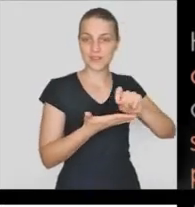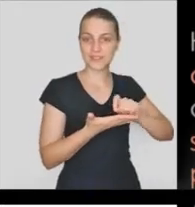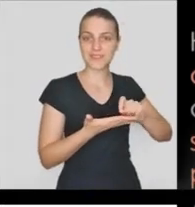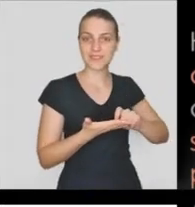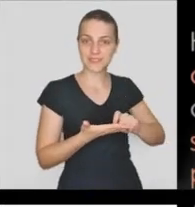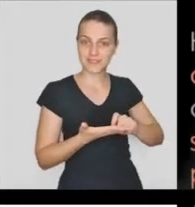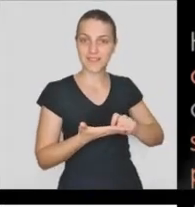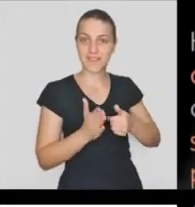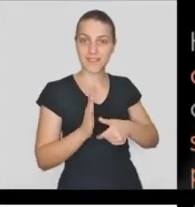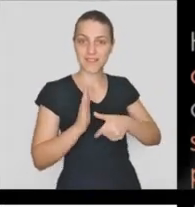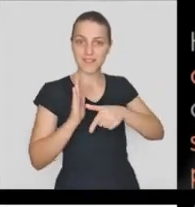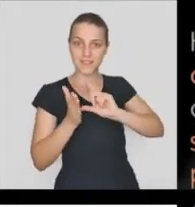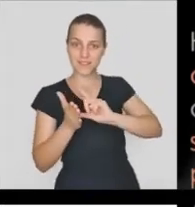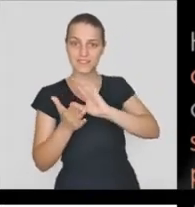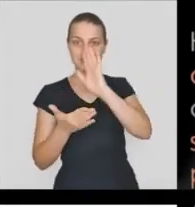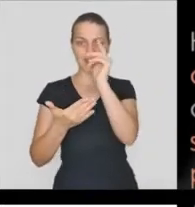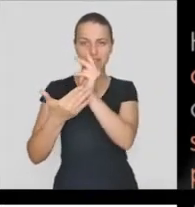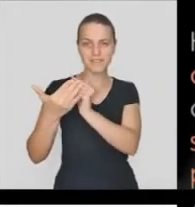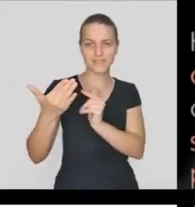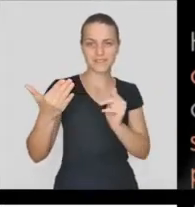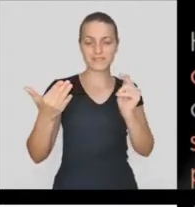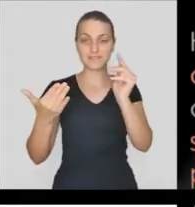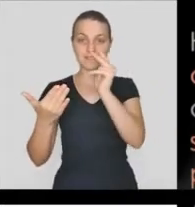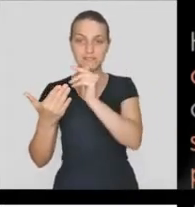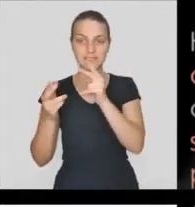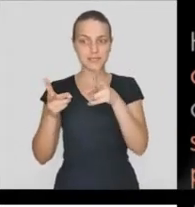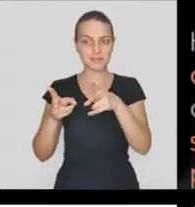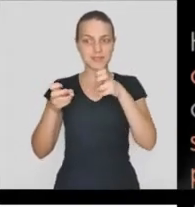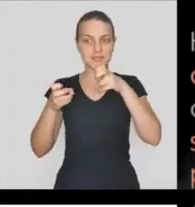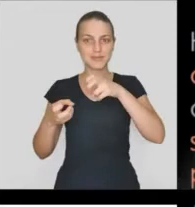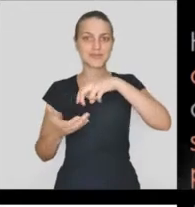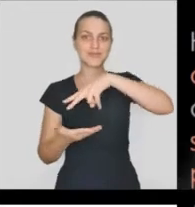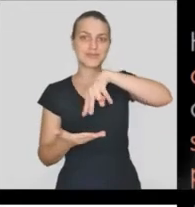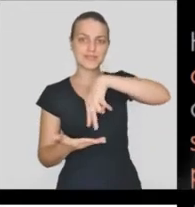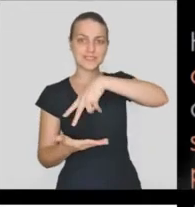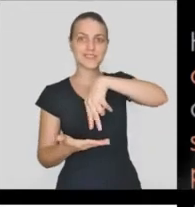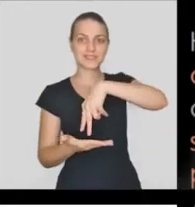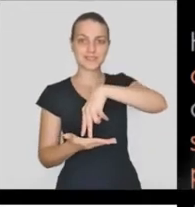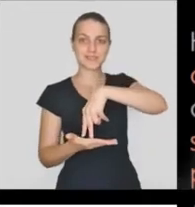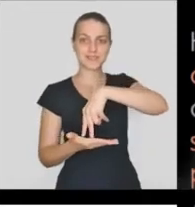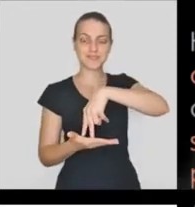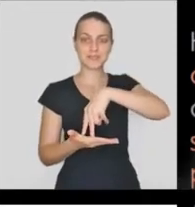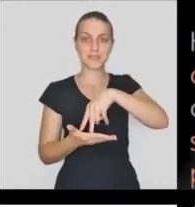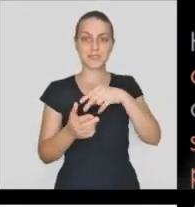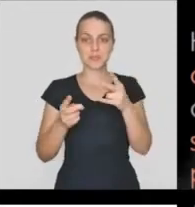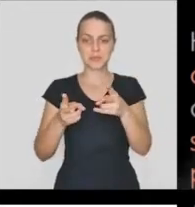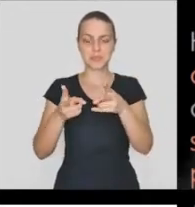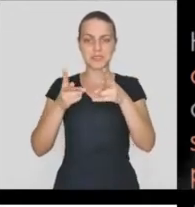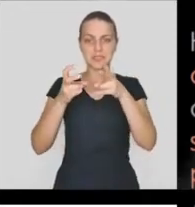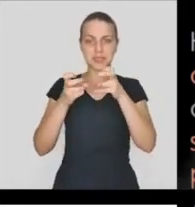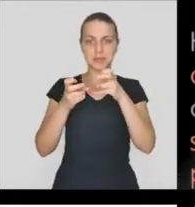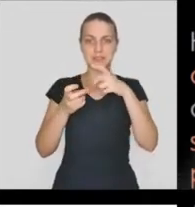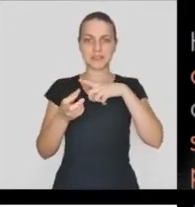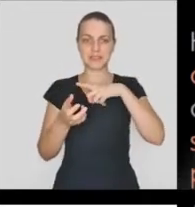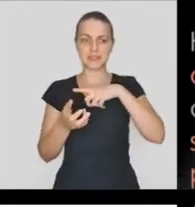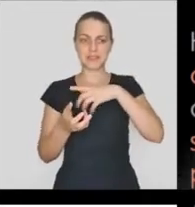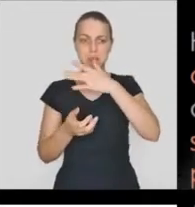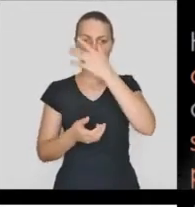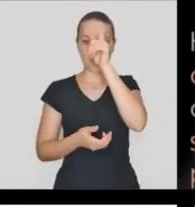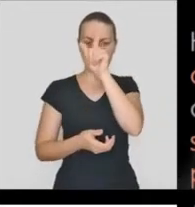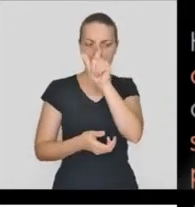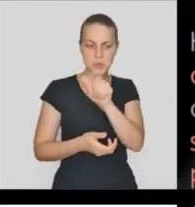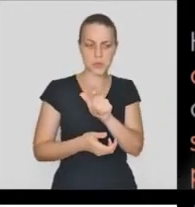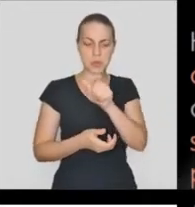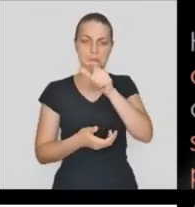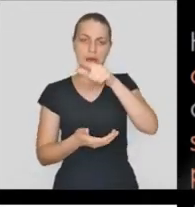não é? Vocês podem ver na oval em cima à esquerda, tem uma pessoa com a perna dobrada,